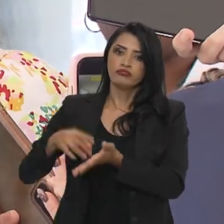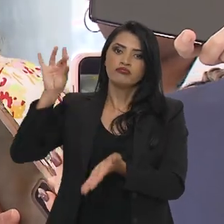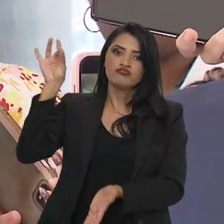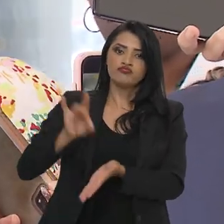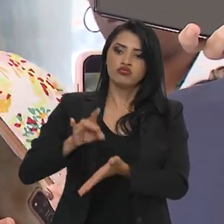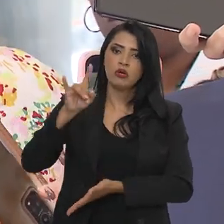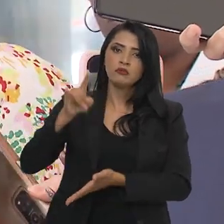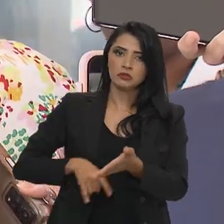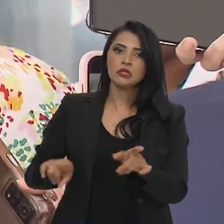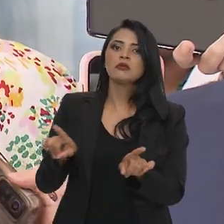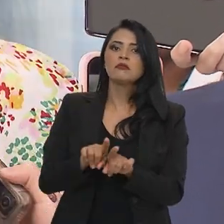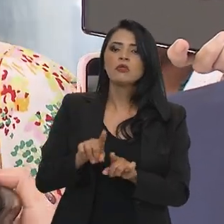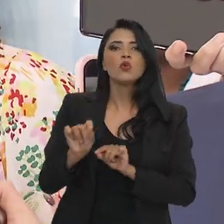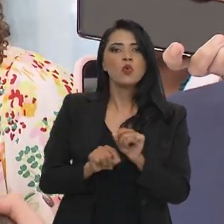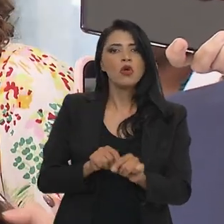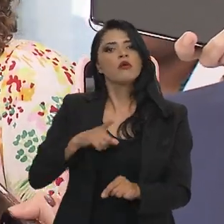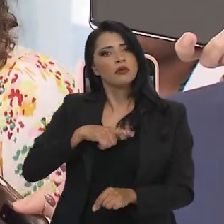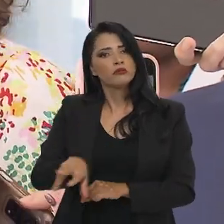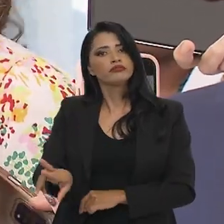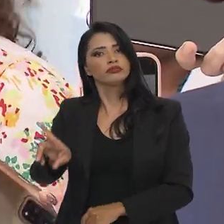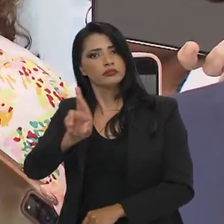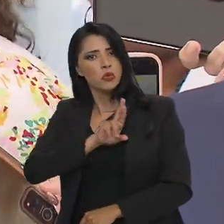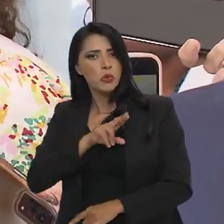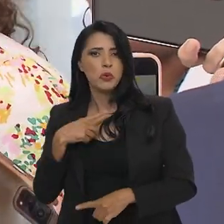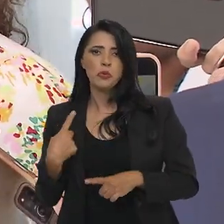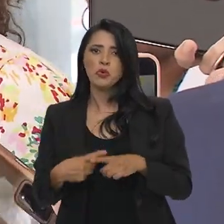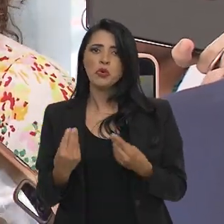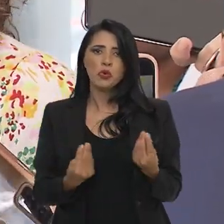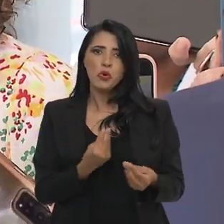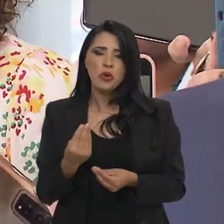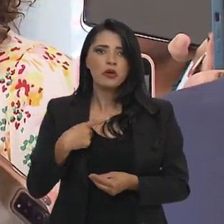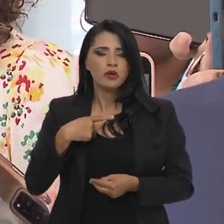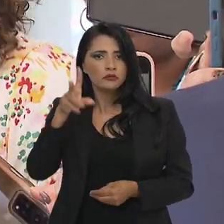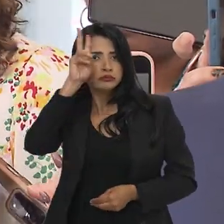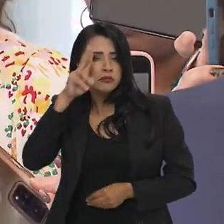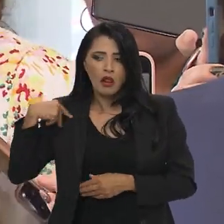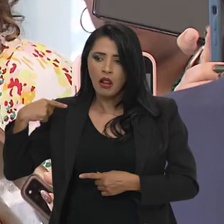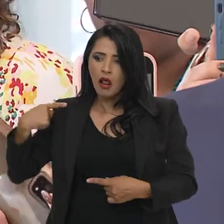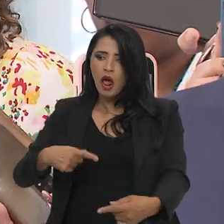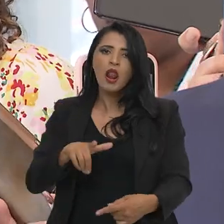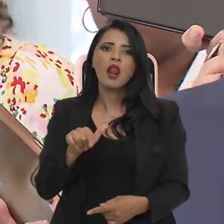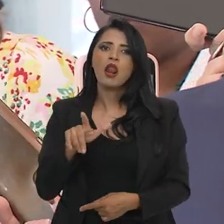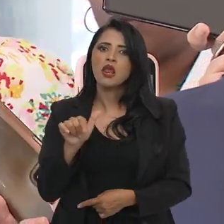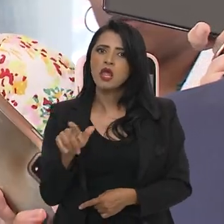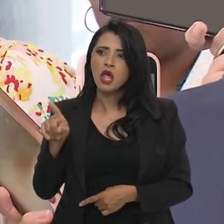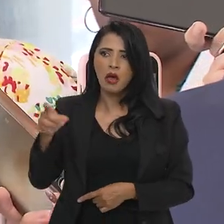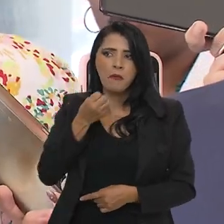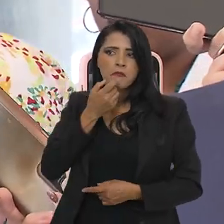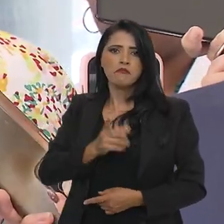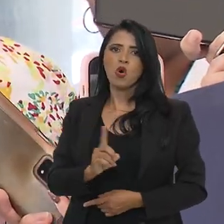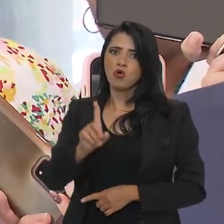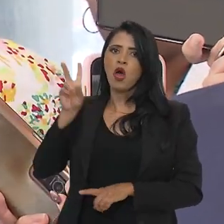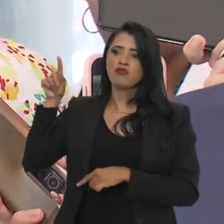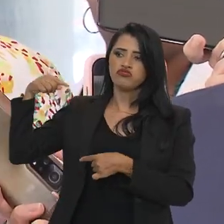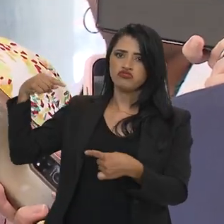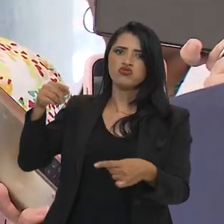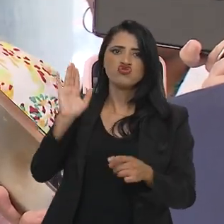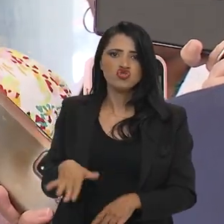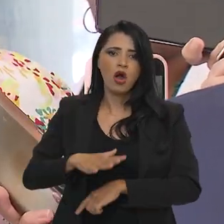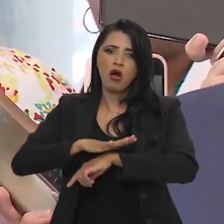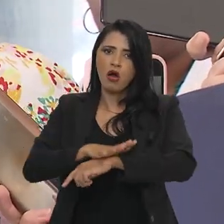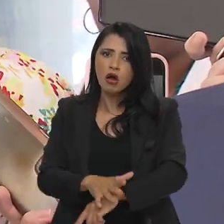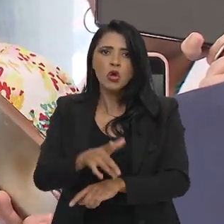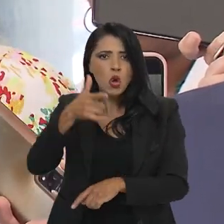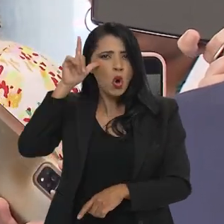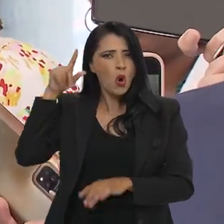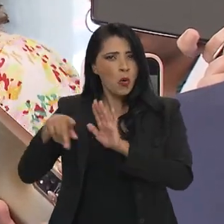autoridades, notificar, oficializar também, para que tenha uma resposta, porque o histórico da La Liga, ele não é um histórico bom, é um histórico bem